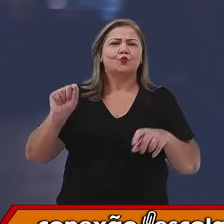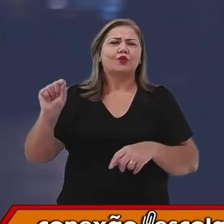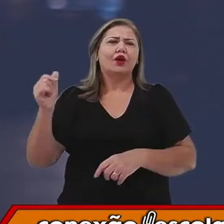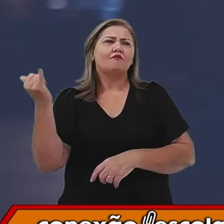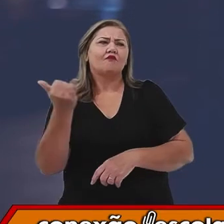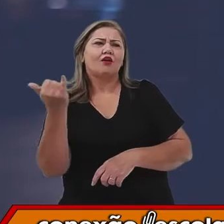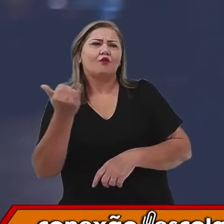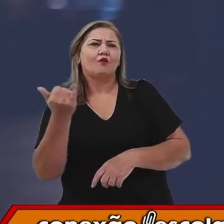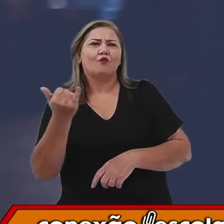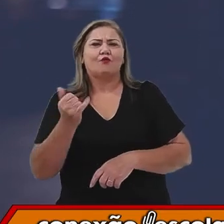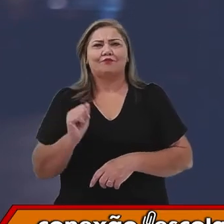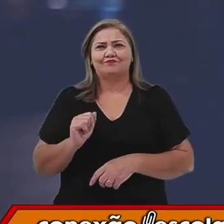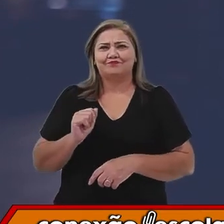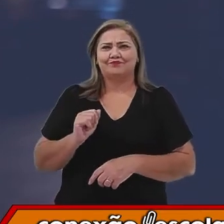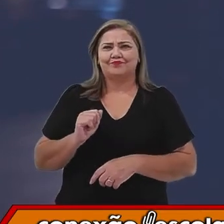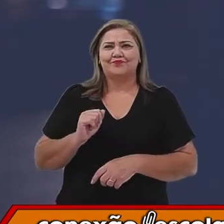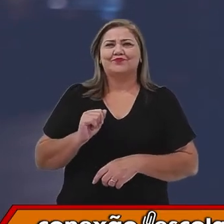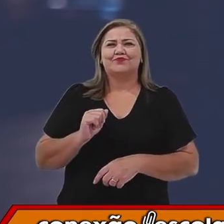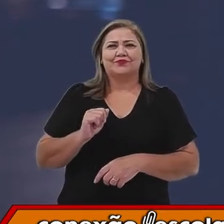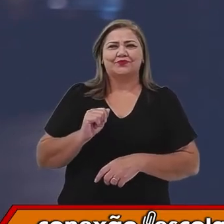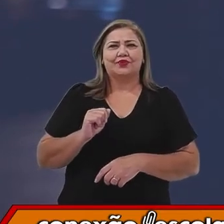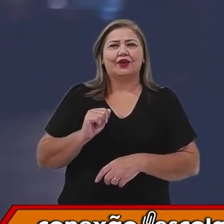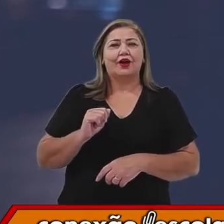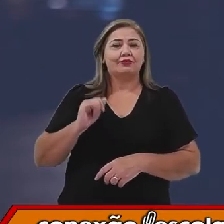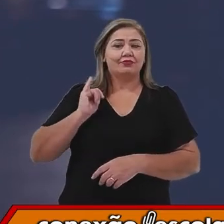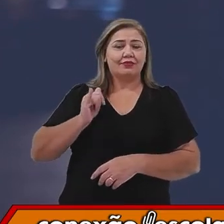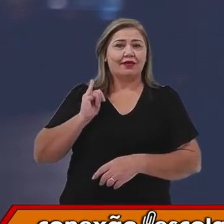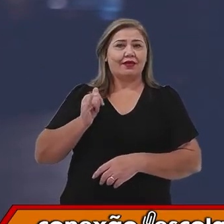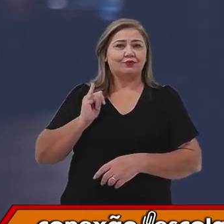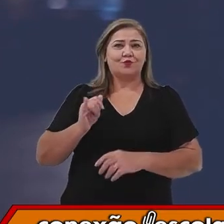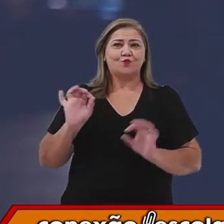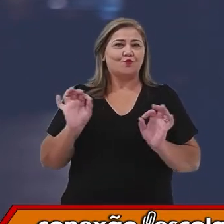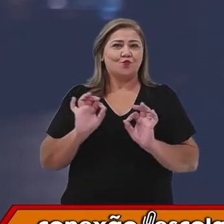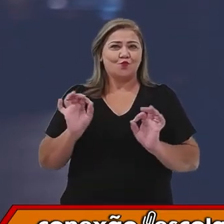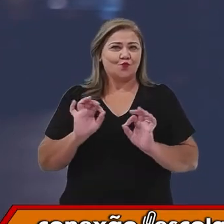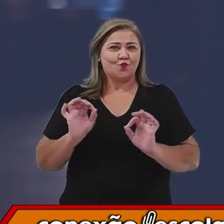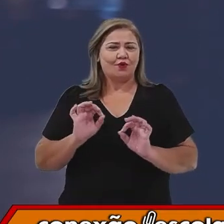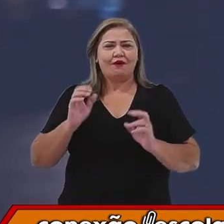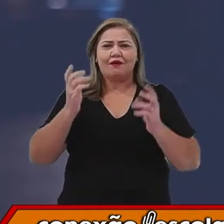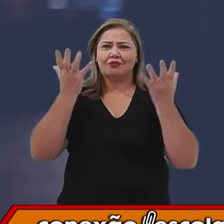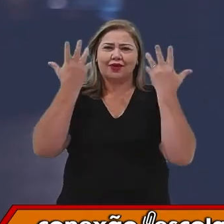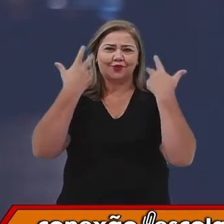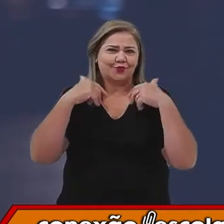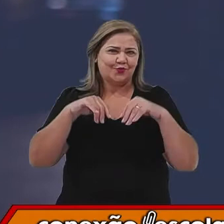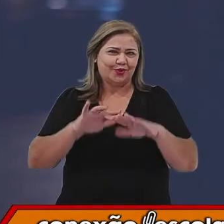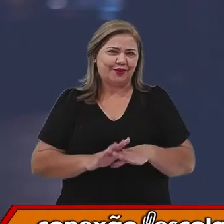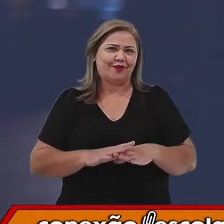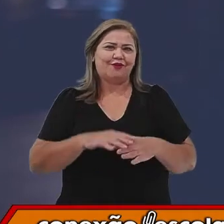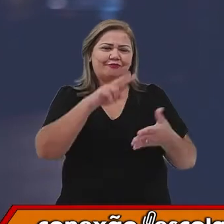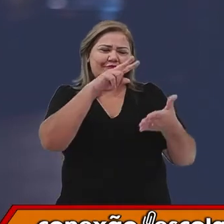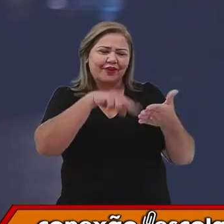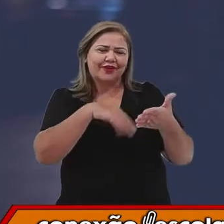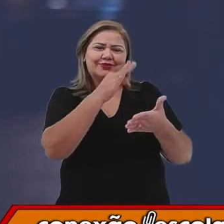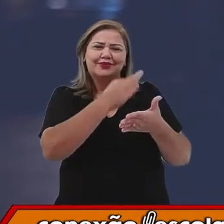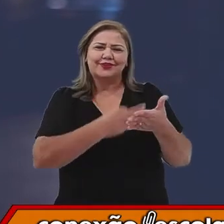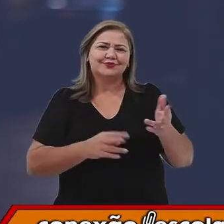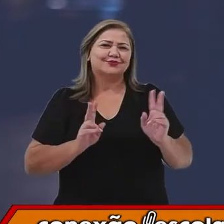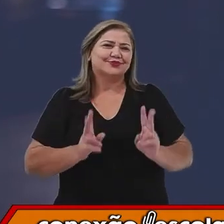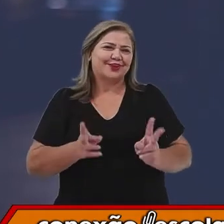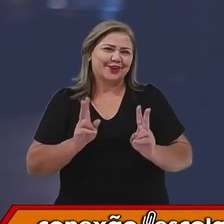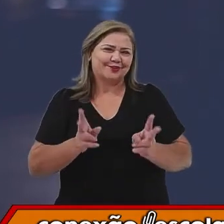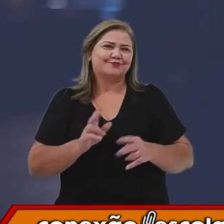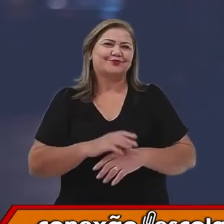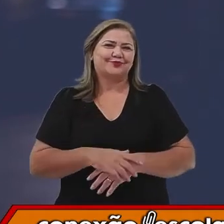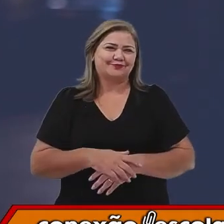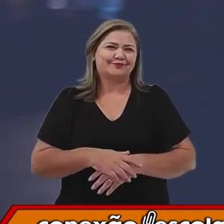personagens sem a participação do narrador. É o mais natural deles, como eu já disse. E vai ser sempre introduzido por